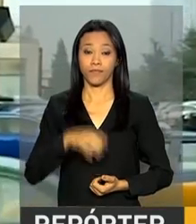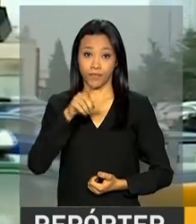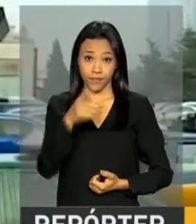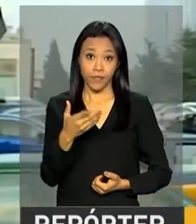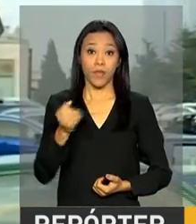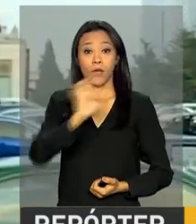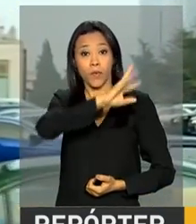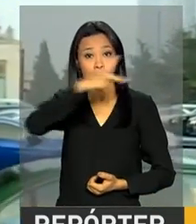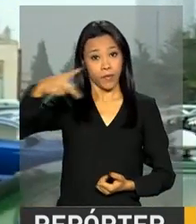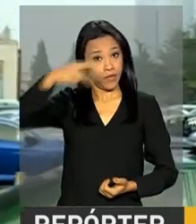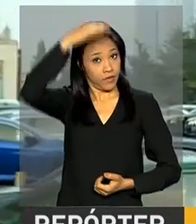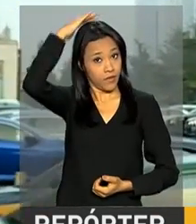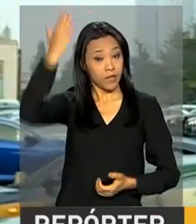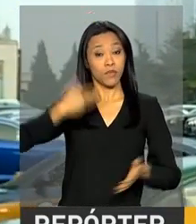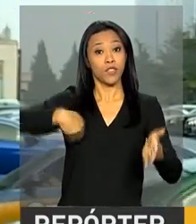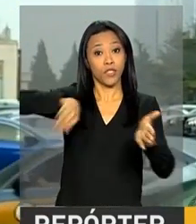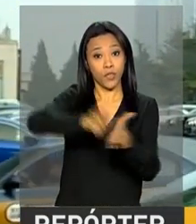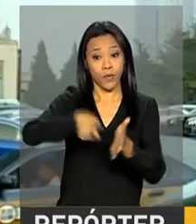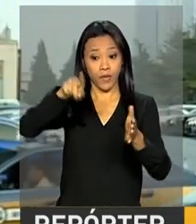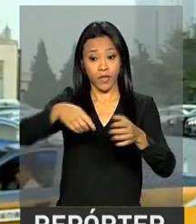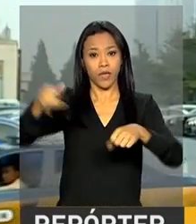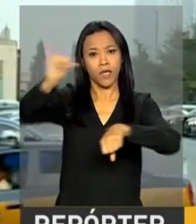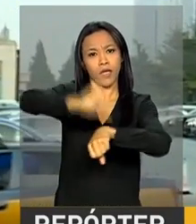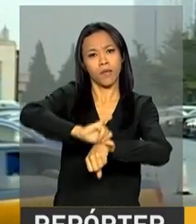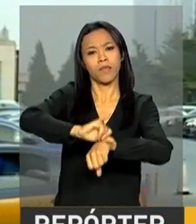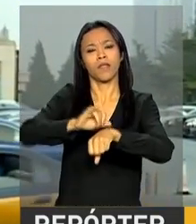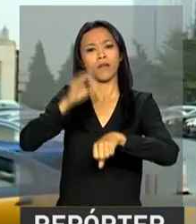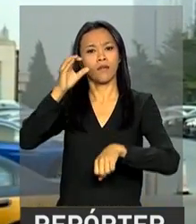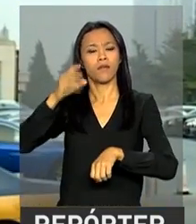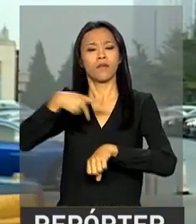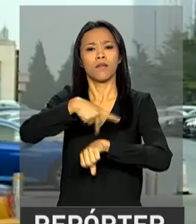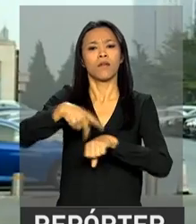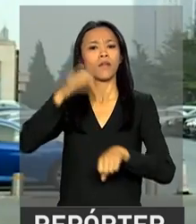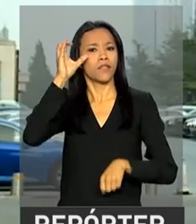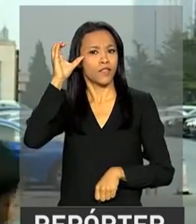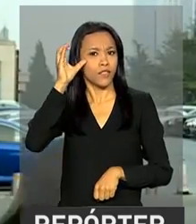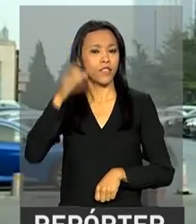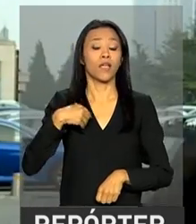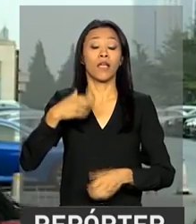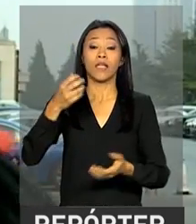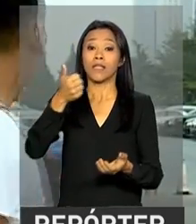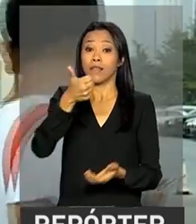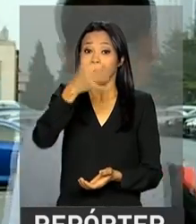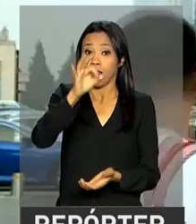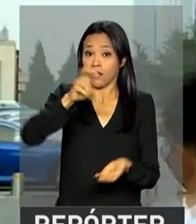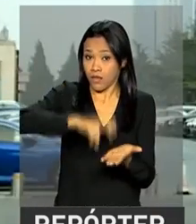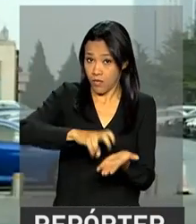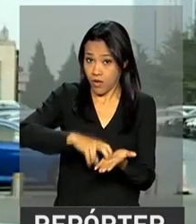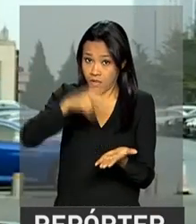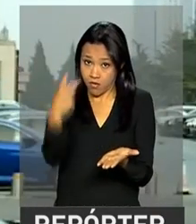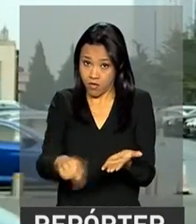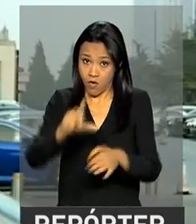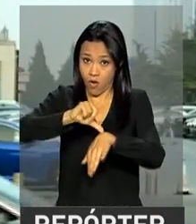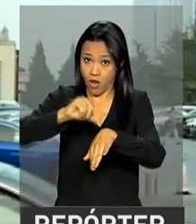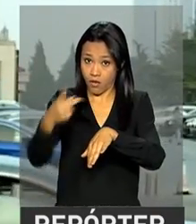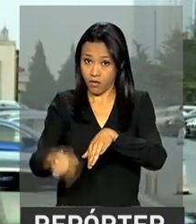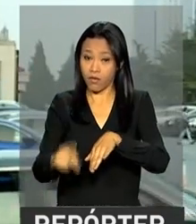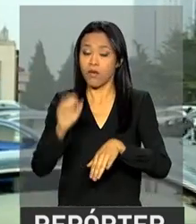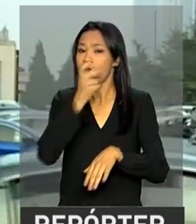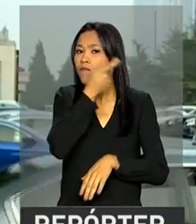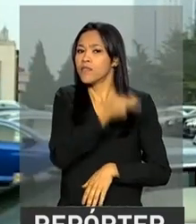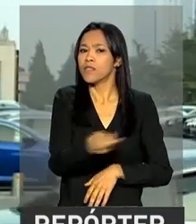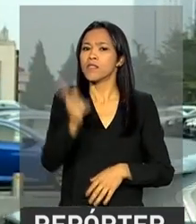O presidente Michel Temer chegou a Pequim por volta das 10 horas da manhã desta quinta-feira, pelo horário local, para uma